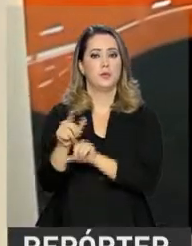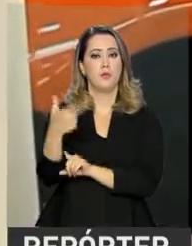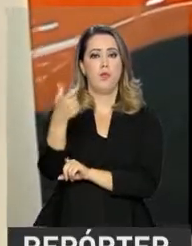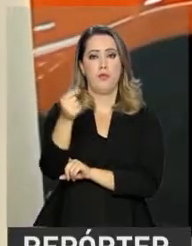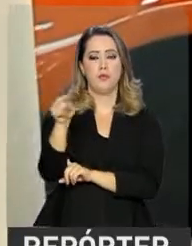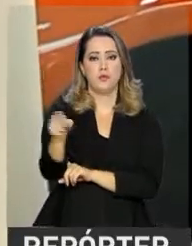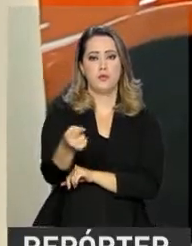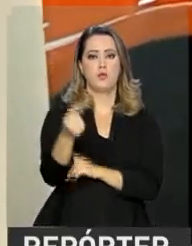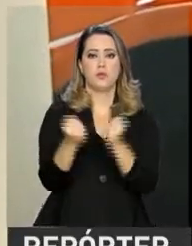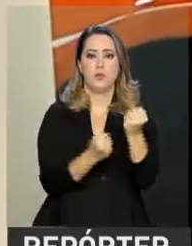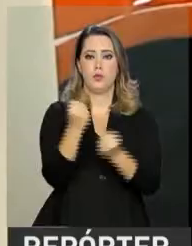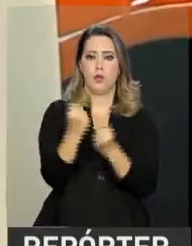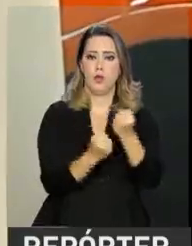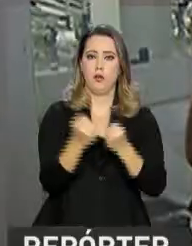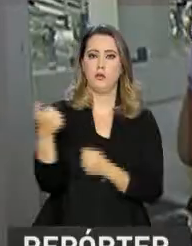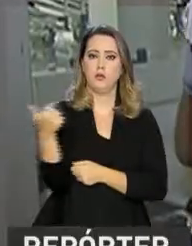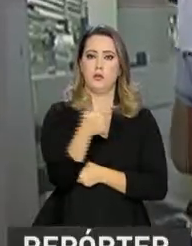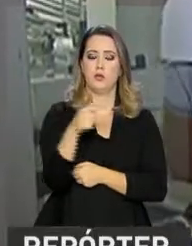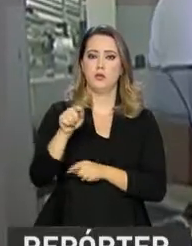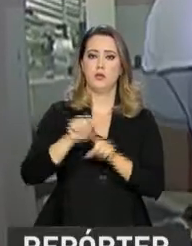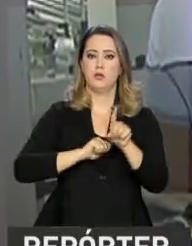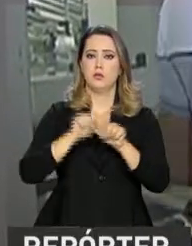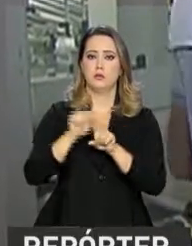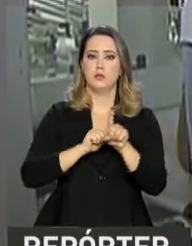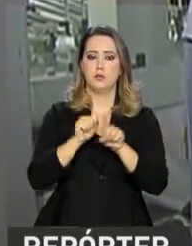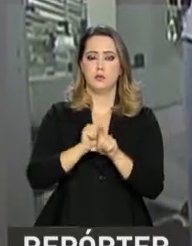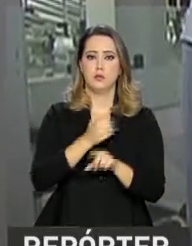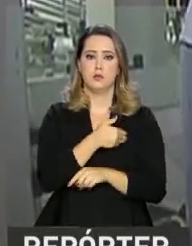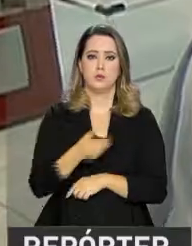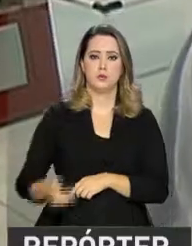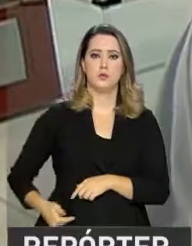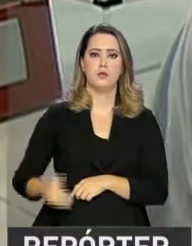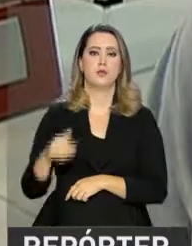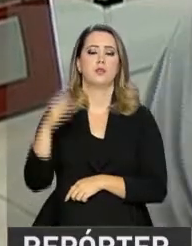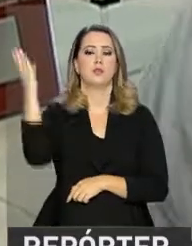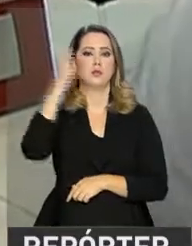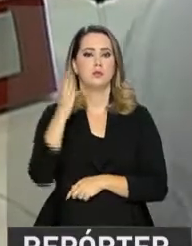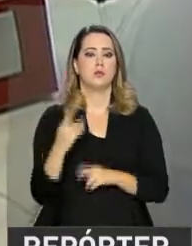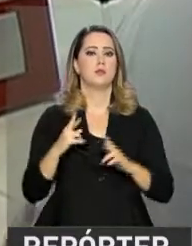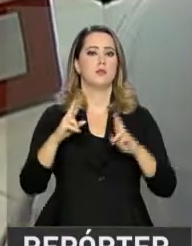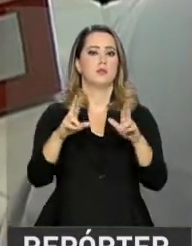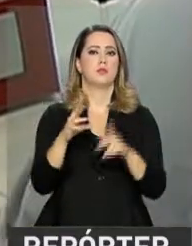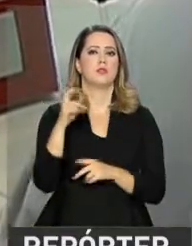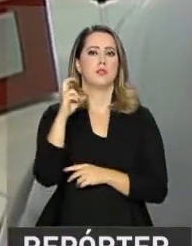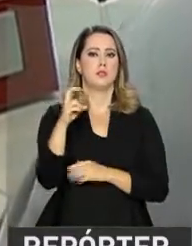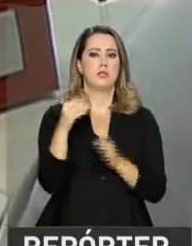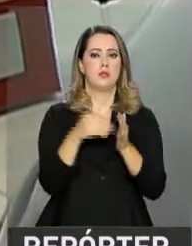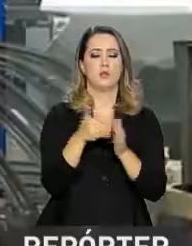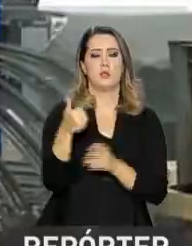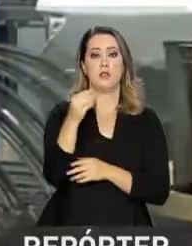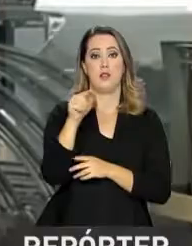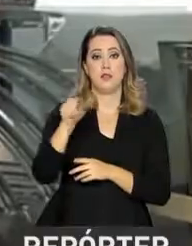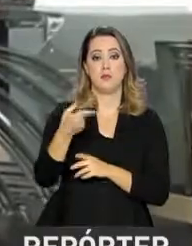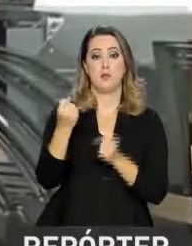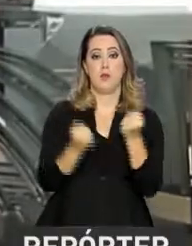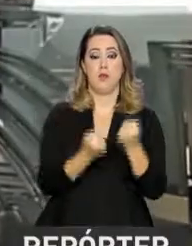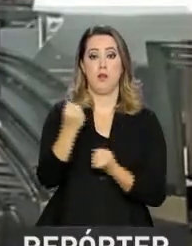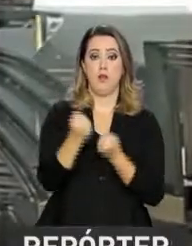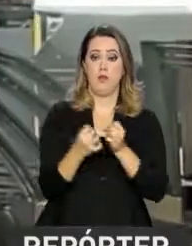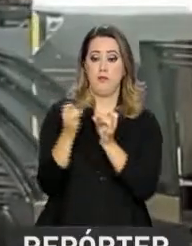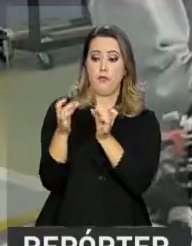período de 12 meses o governo brasileiro espera que entre cinco e dez mil carros fabricados no brasil sejam